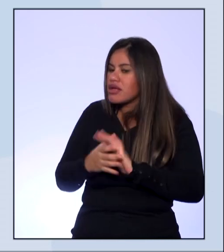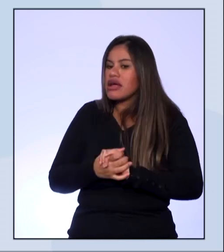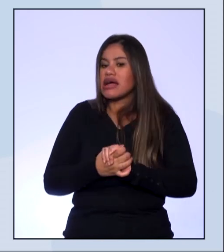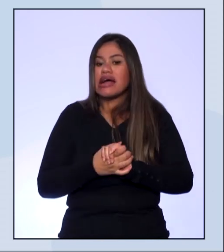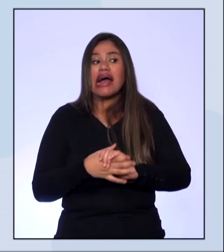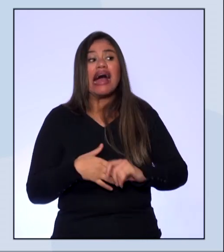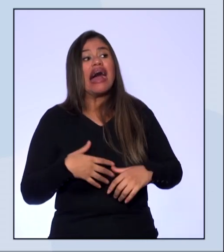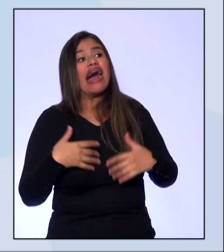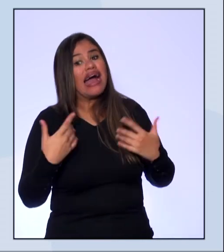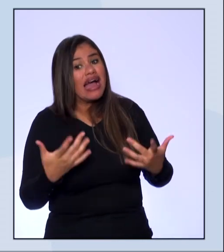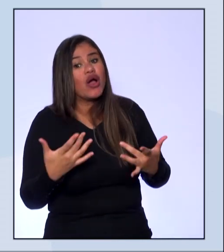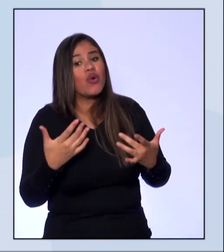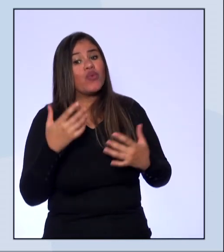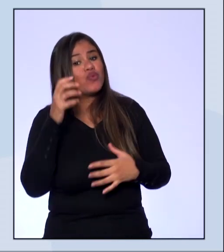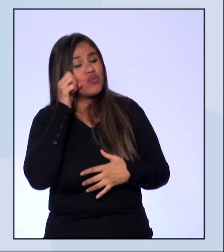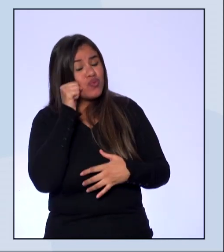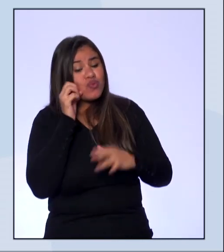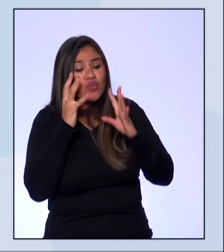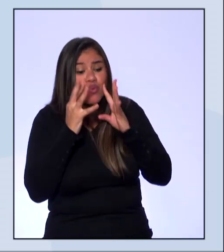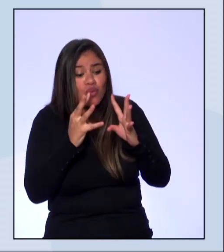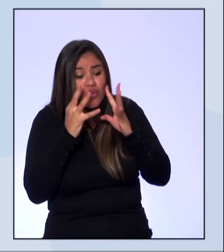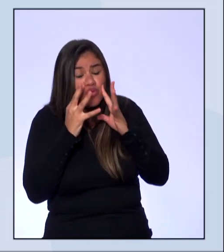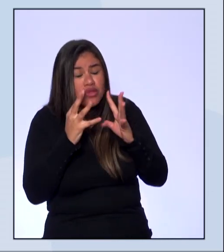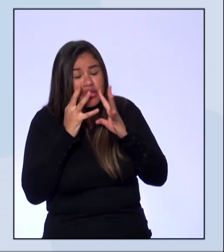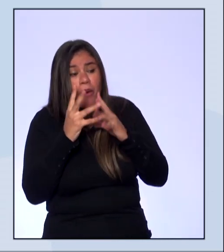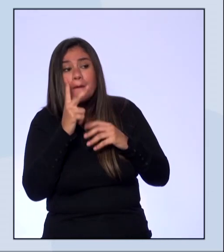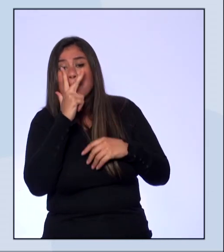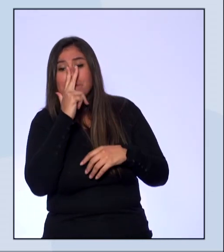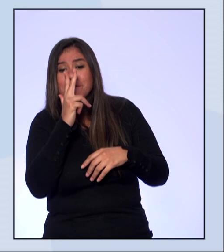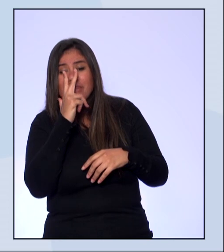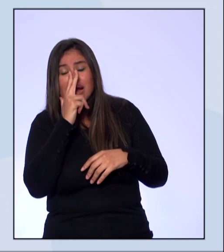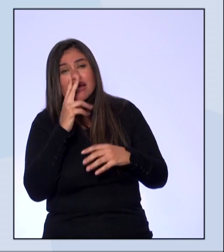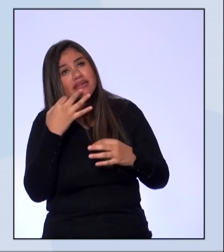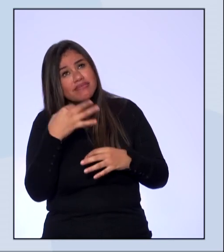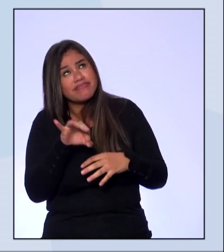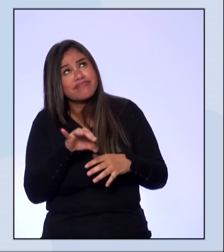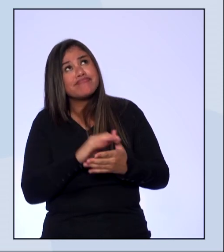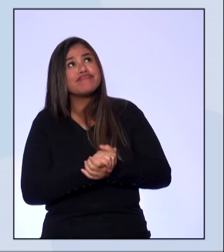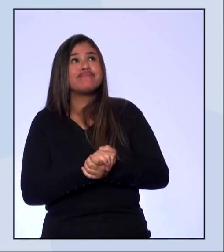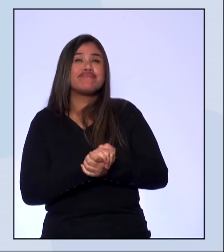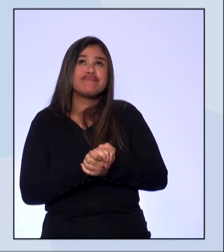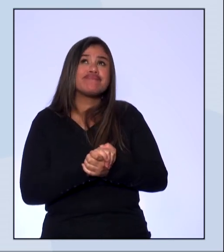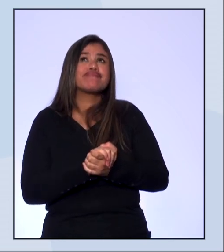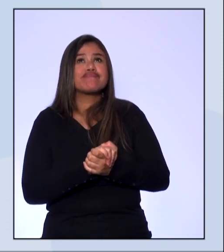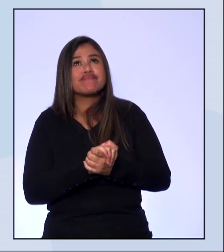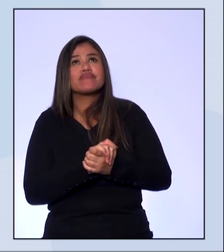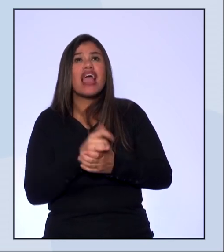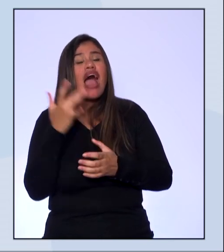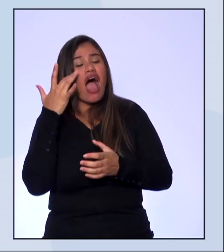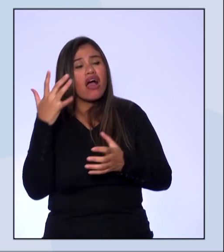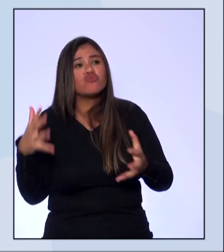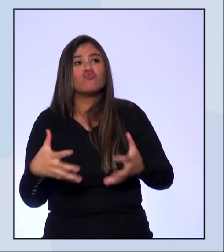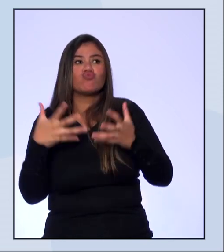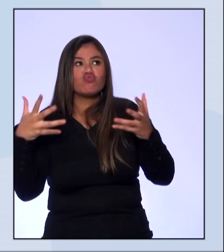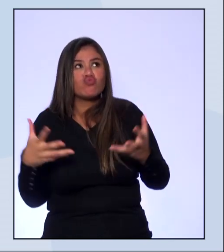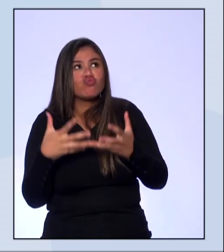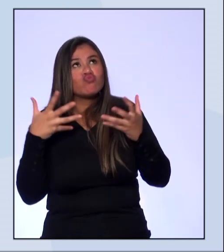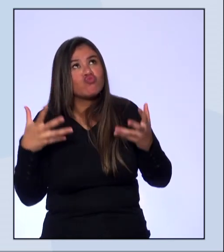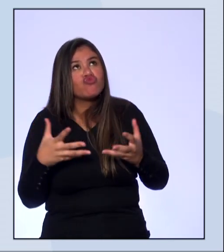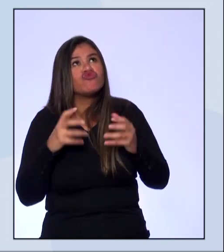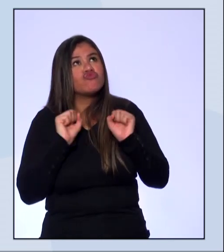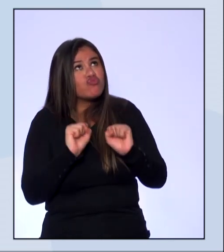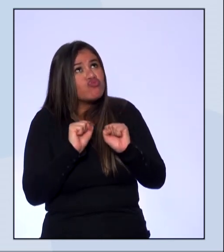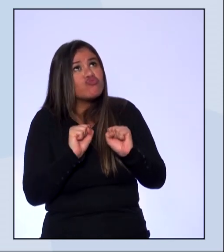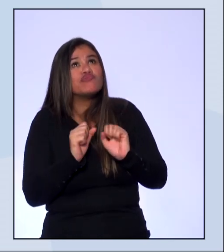eu escutei sim. Realmente parece ser bem certo. Acho que uma saladinha não vai ser tão